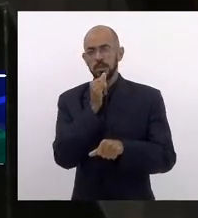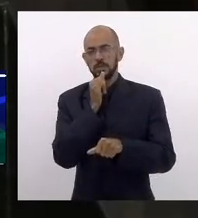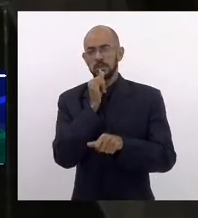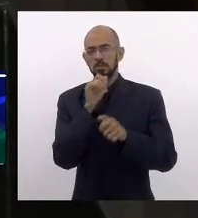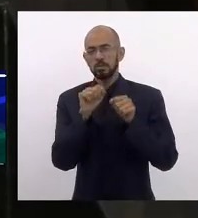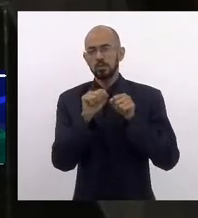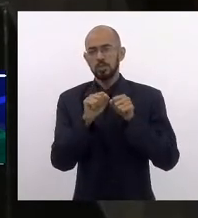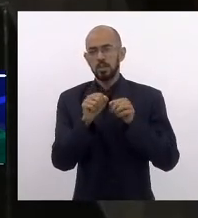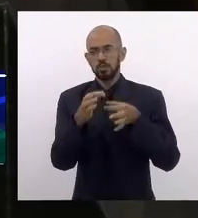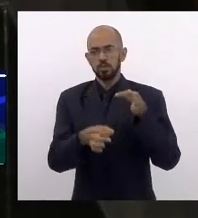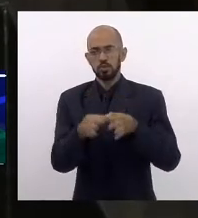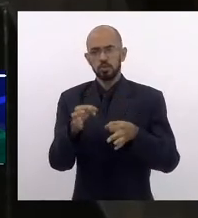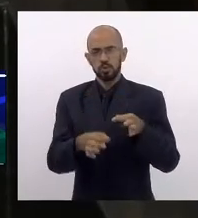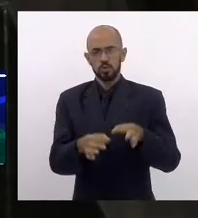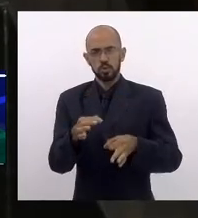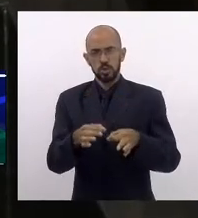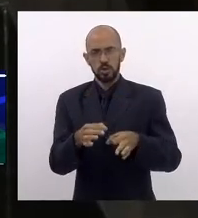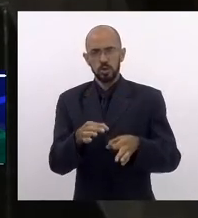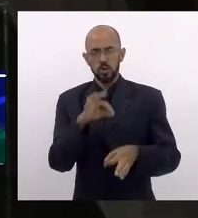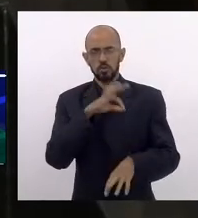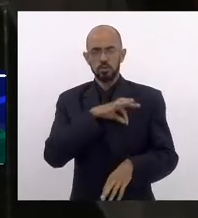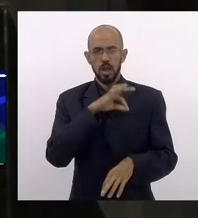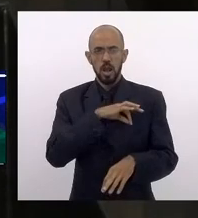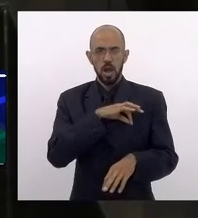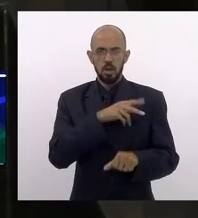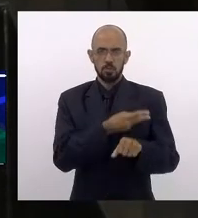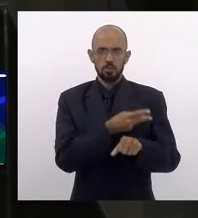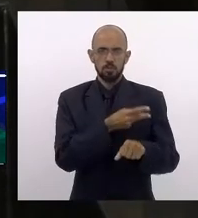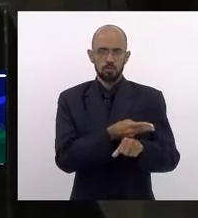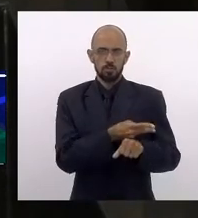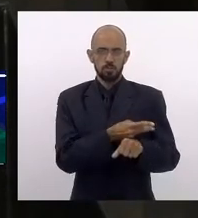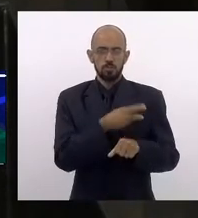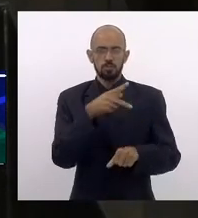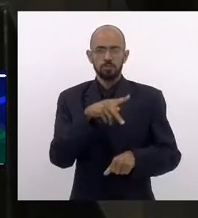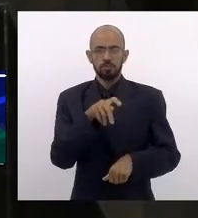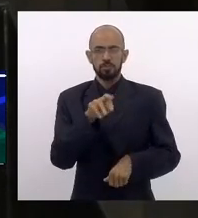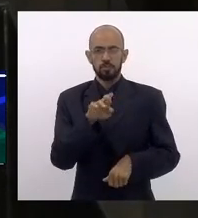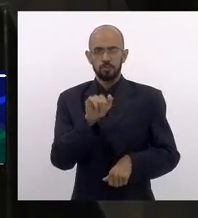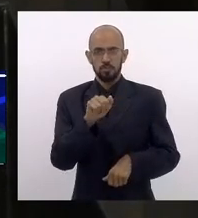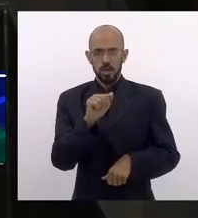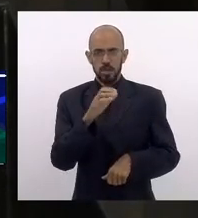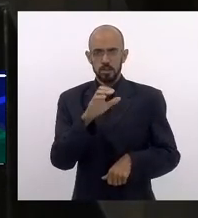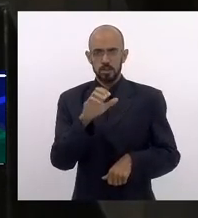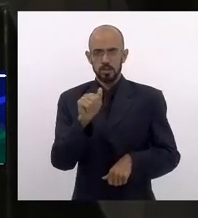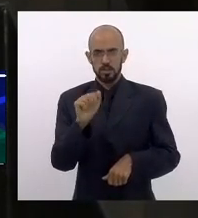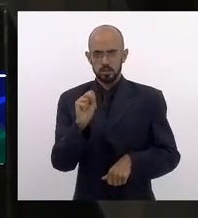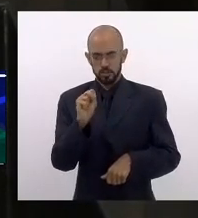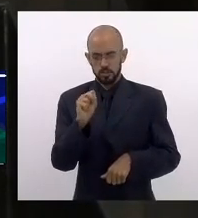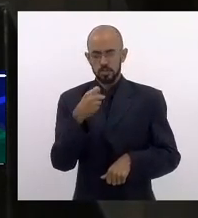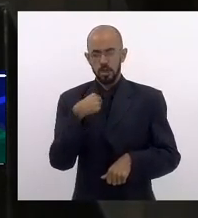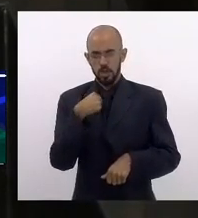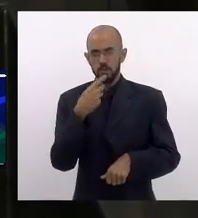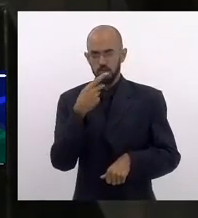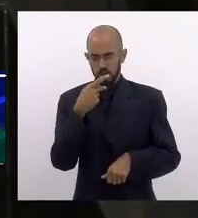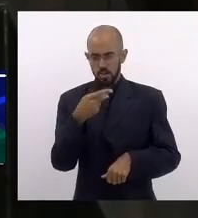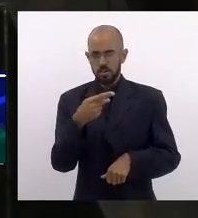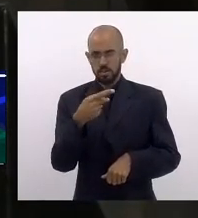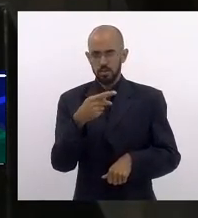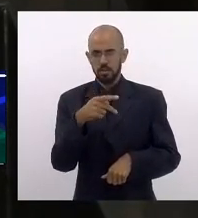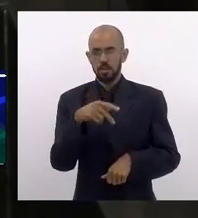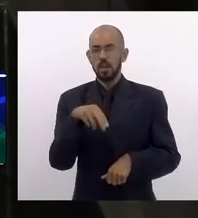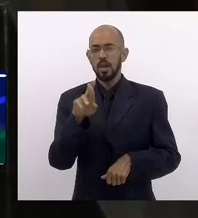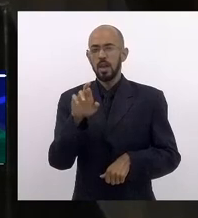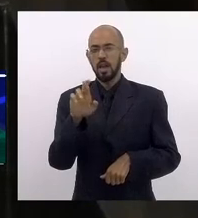fizesse justiça com o pagamento da gratificação aos praças. Eu falei, inclusive, Renata falou, Flávio